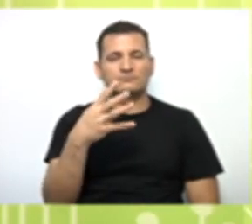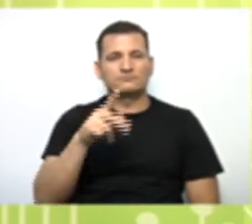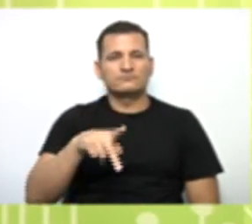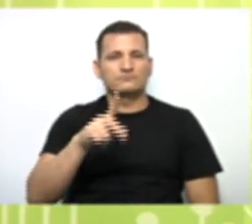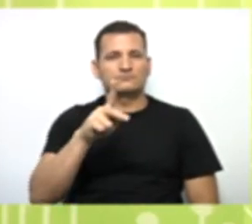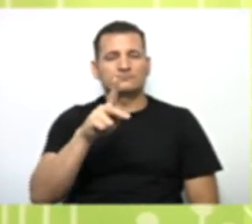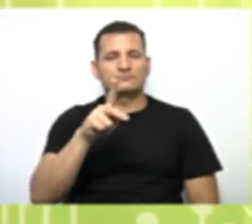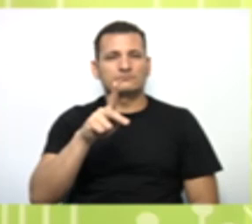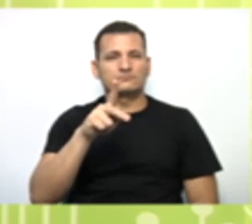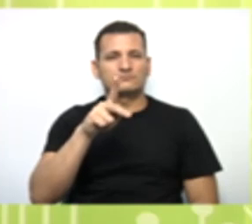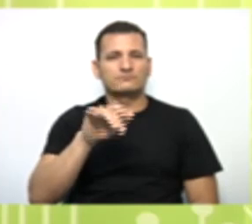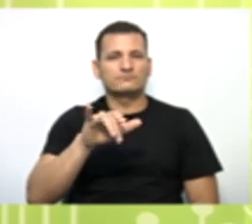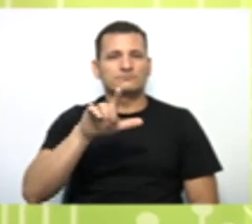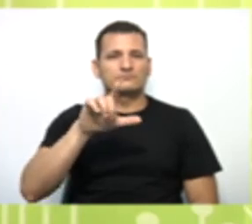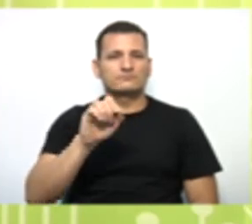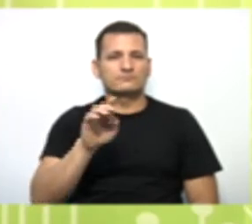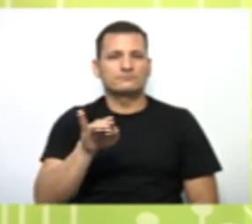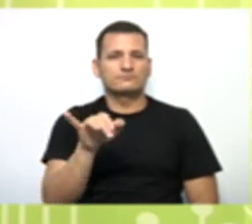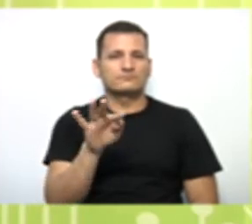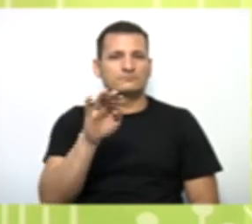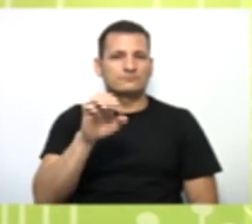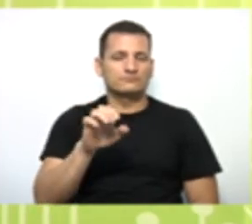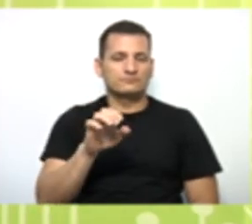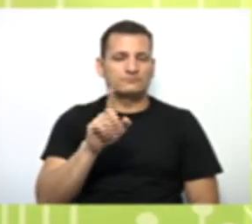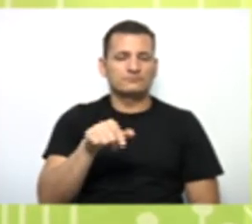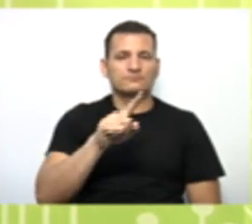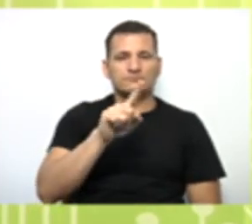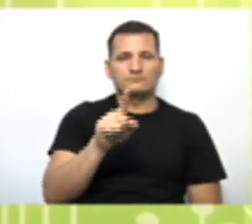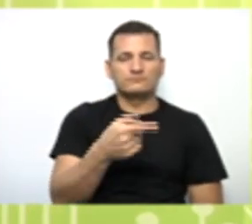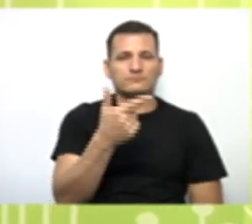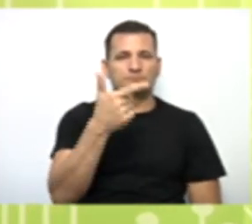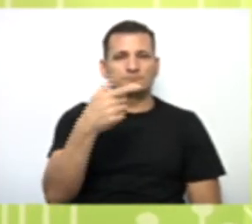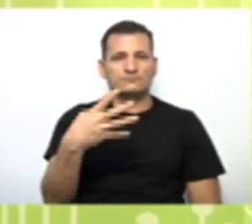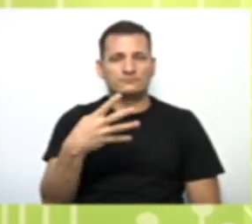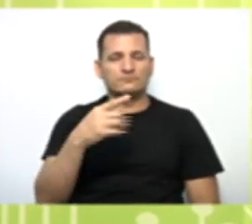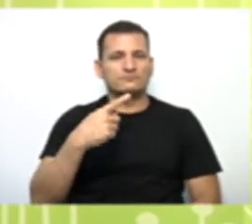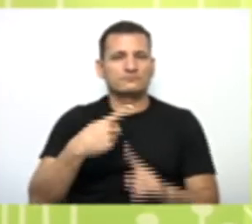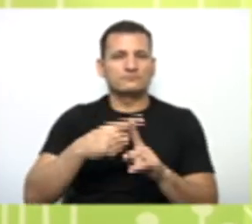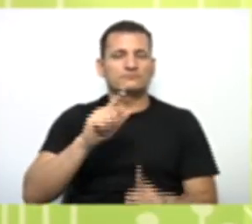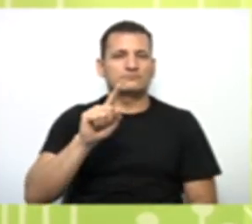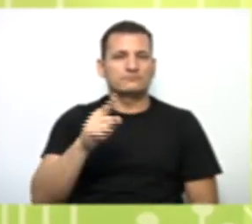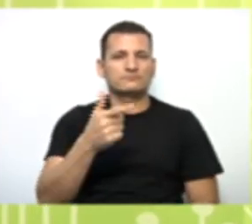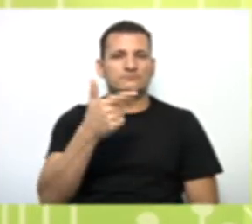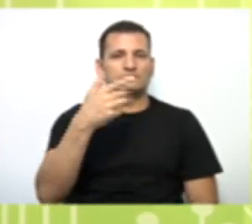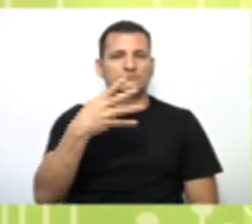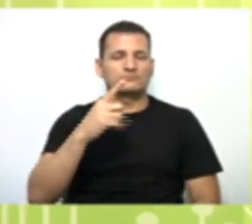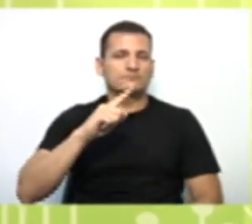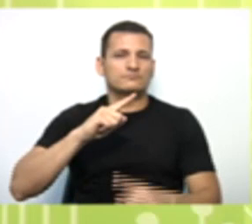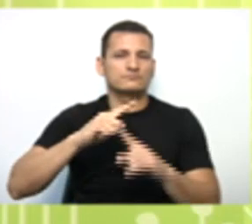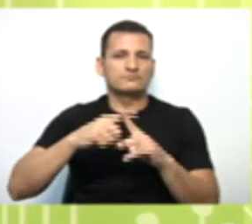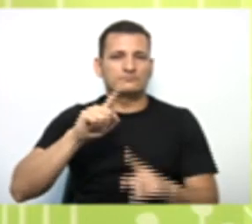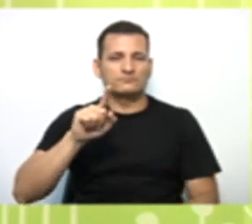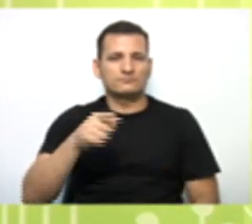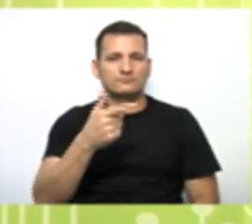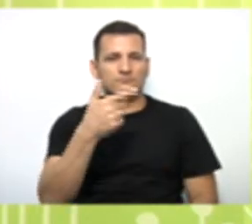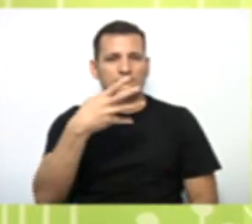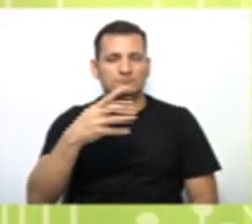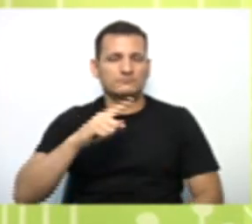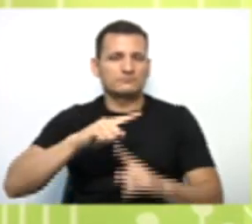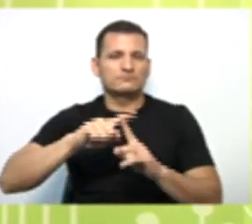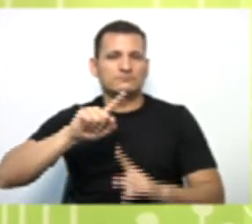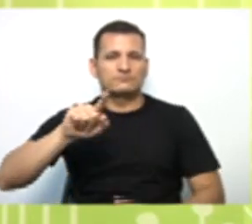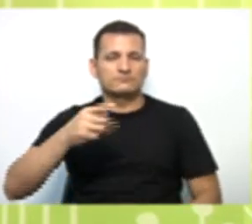kilobytes, que na verdade são 1024 bytes. Então você tem que fazer 1024 vezes 1024 vezes 1024 vezes 1024